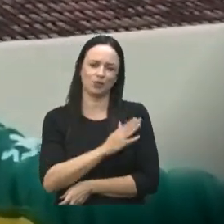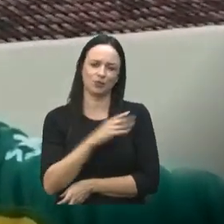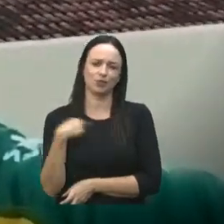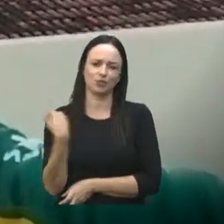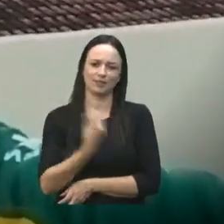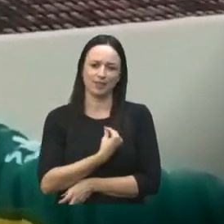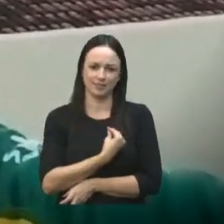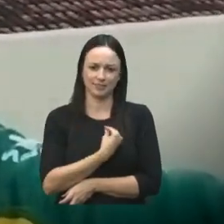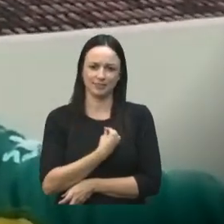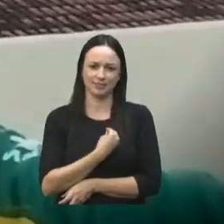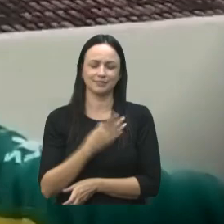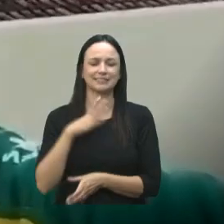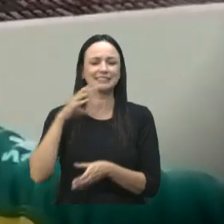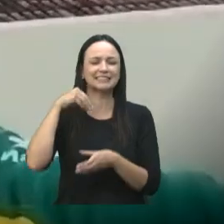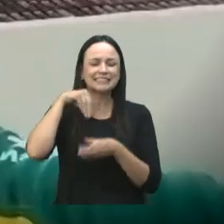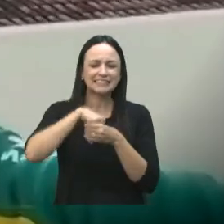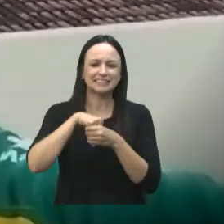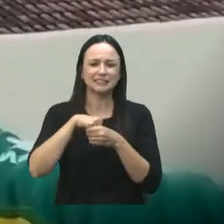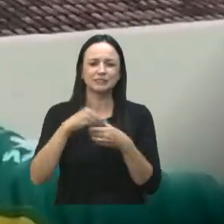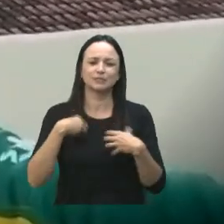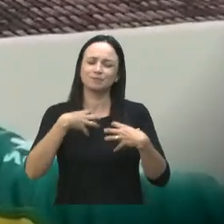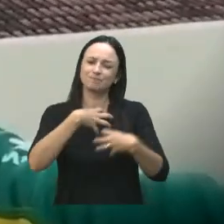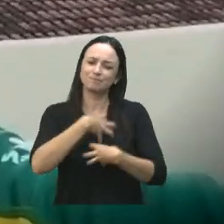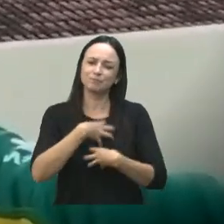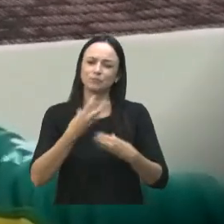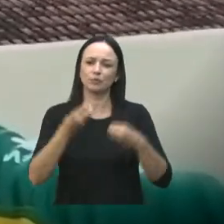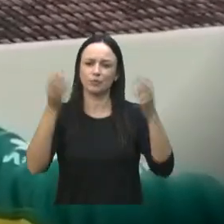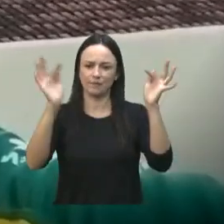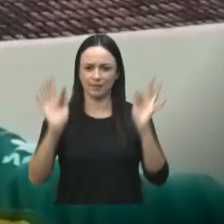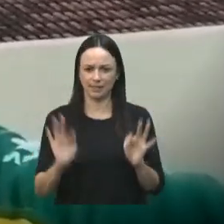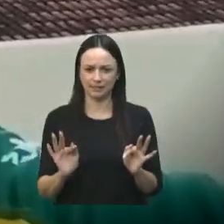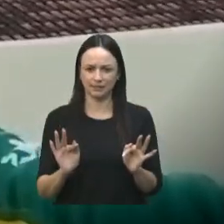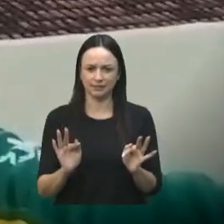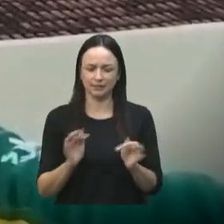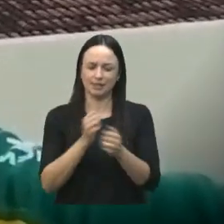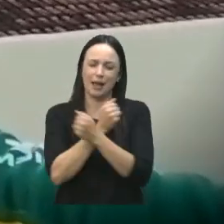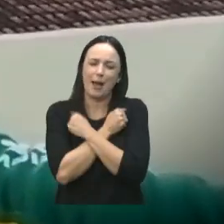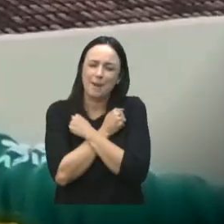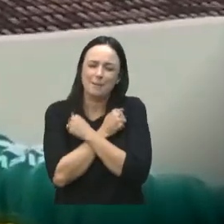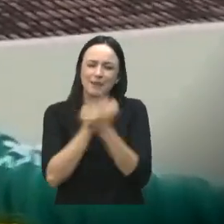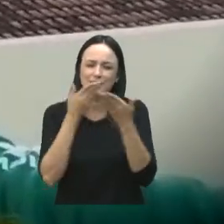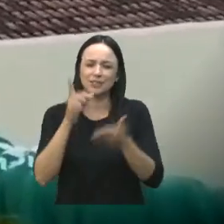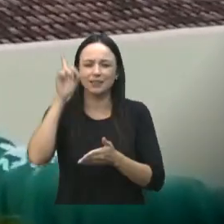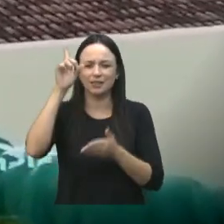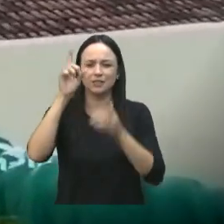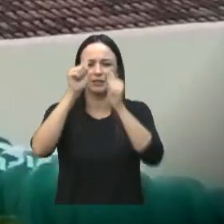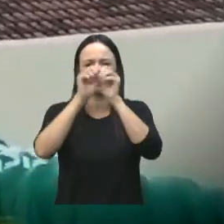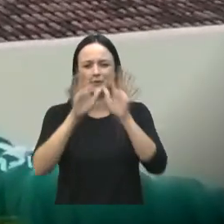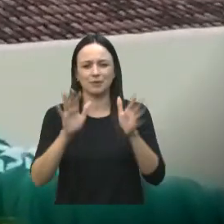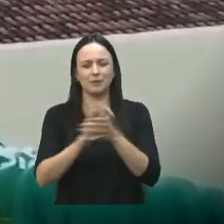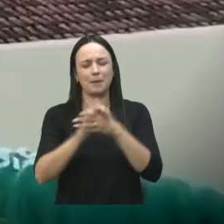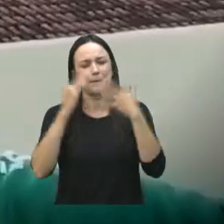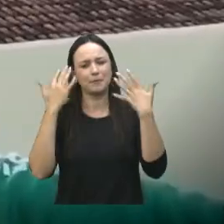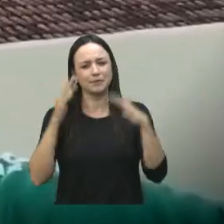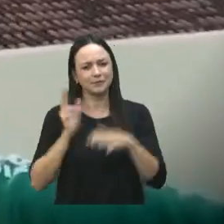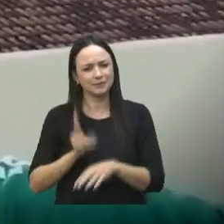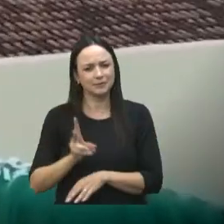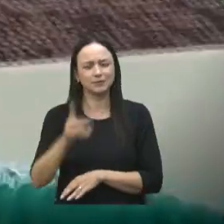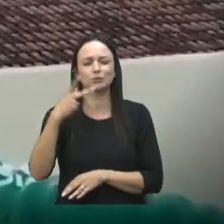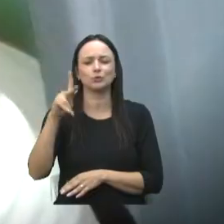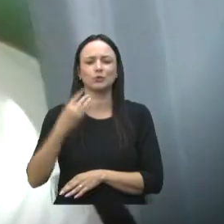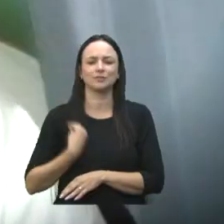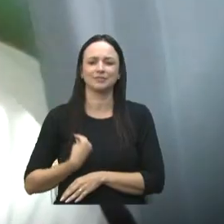vida, na nossa raiz. Fico muito feliz, tá? Forte abraço, que Deus te abençoe cada vez mais na tua